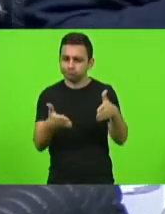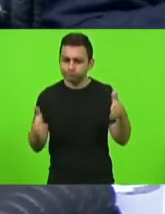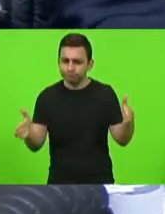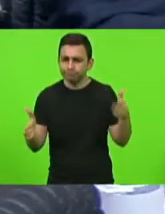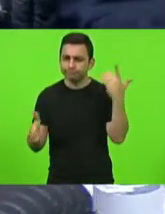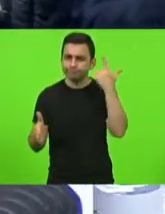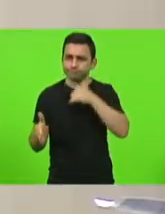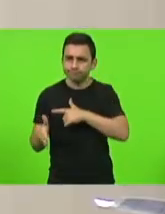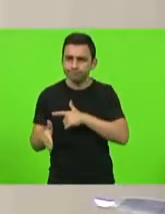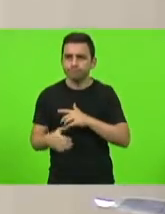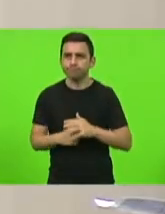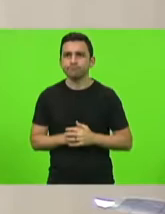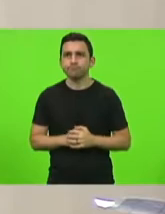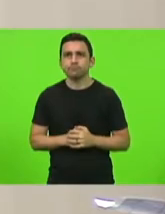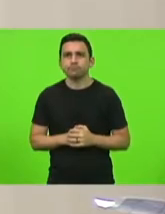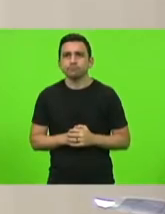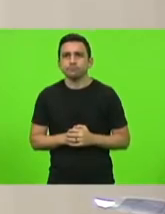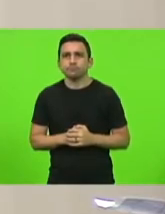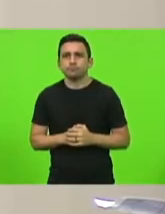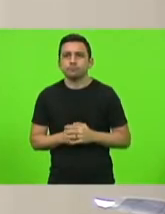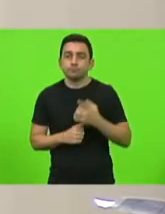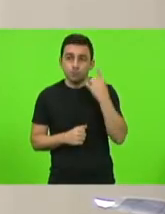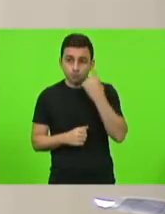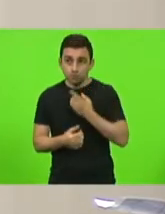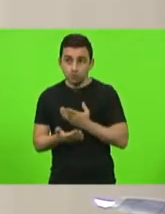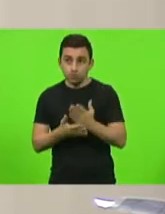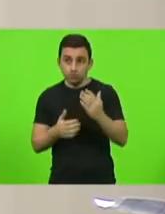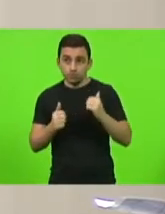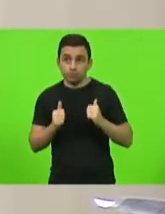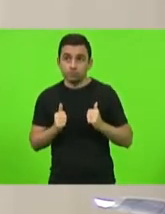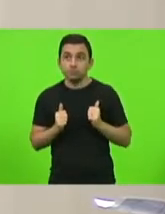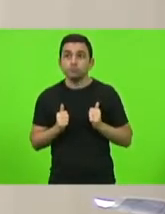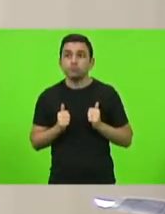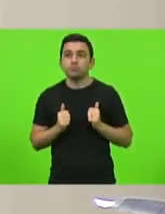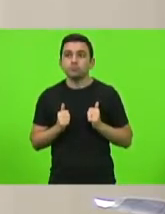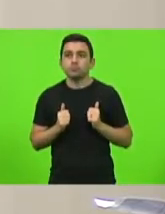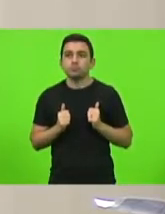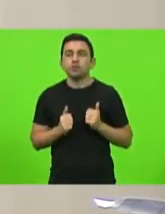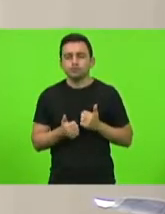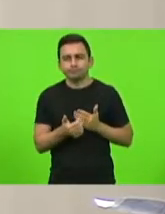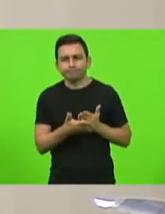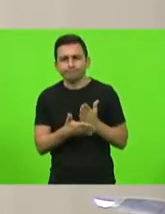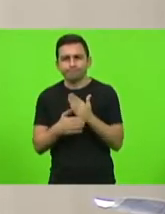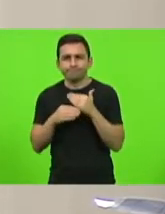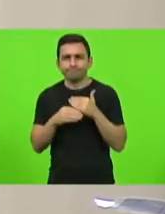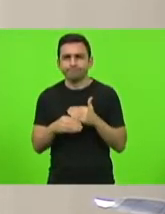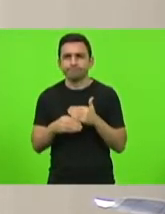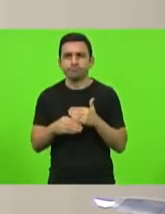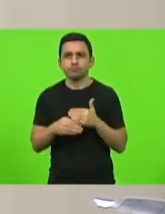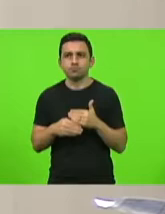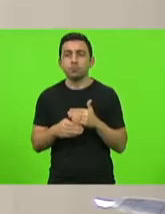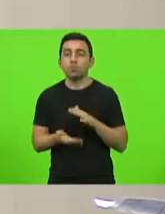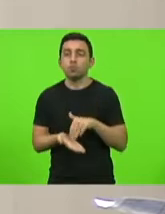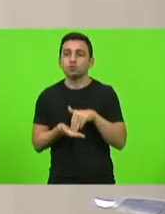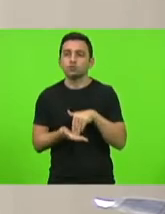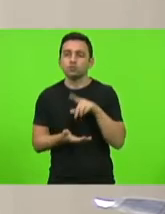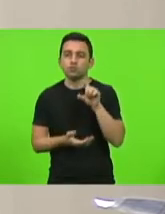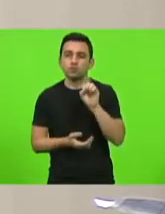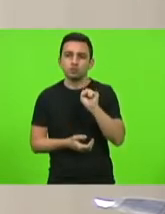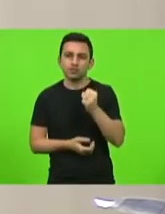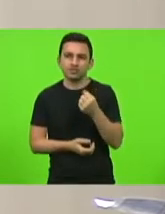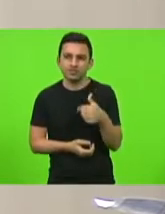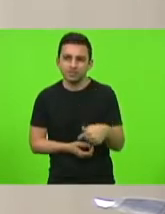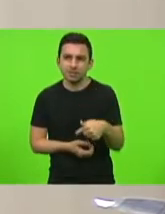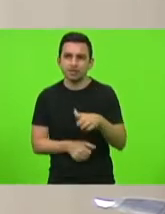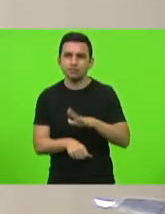melhor. Deputados que aprovam, permaneçam como se encontram. Aprovado por unanimidade, moção 1087, autor deputado